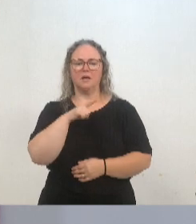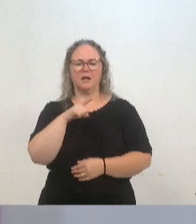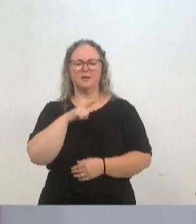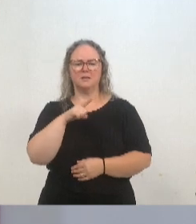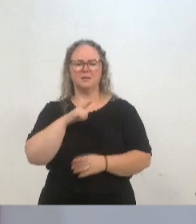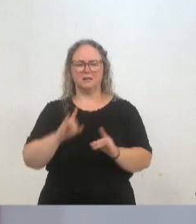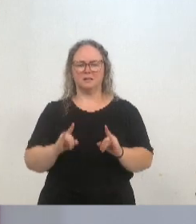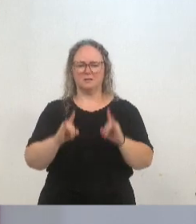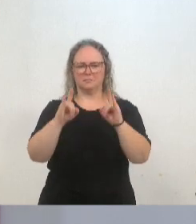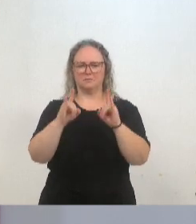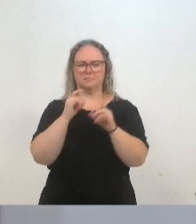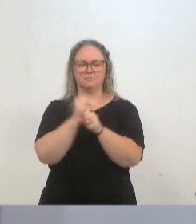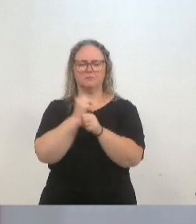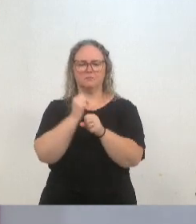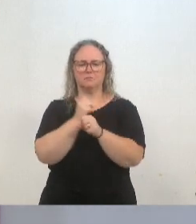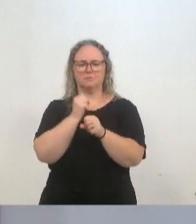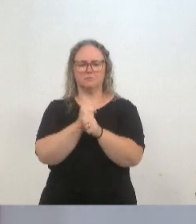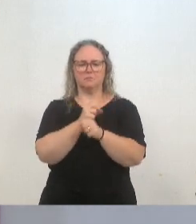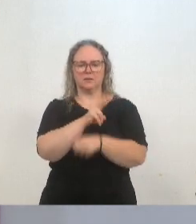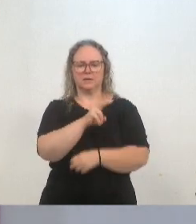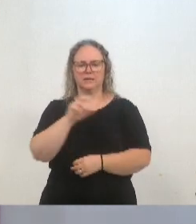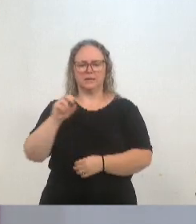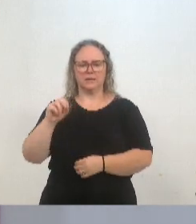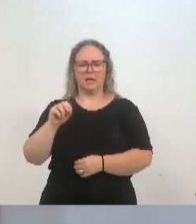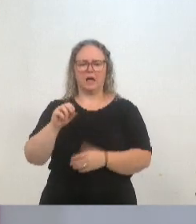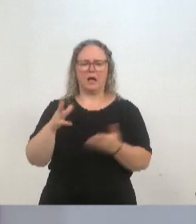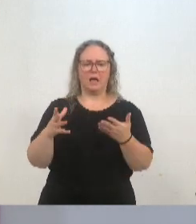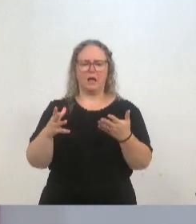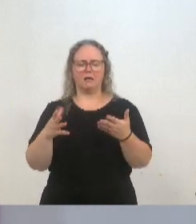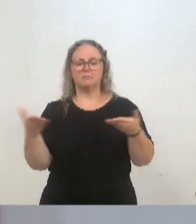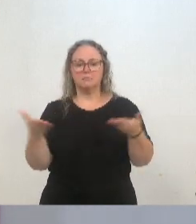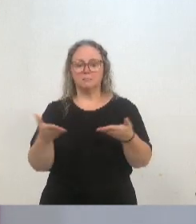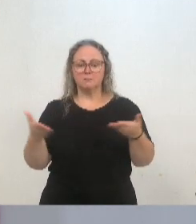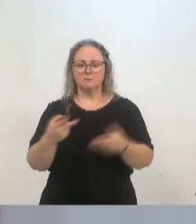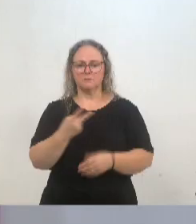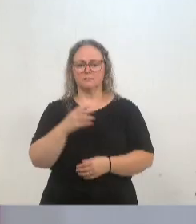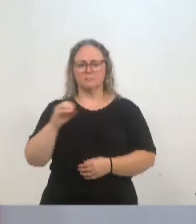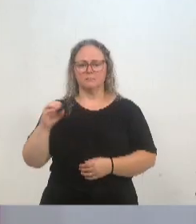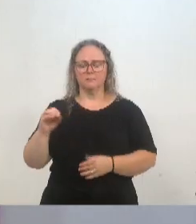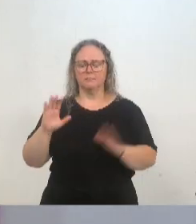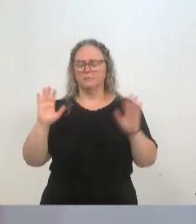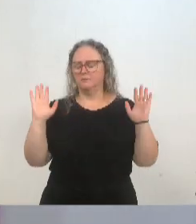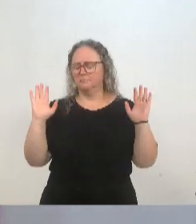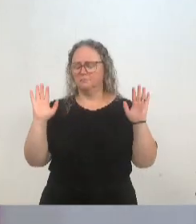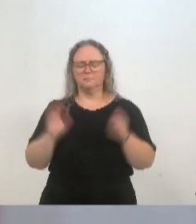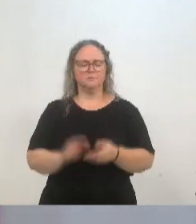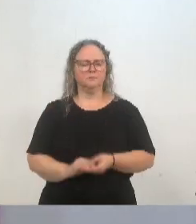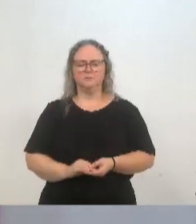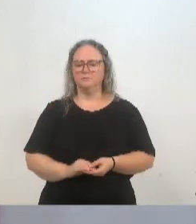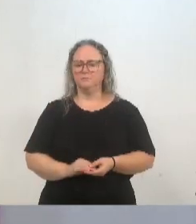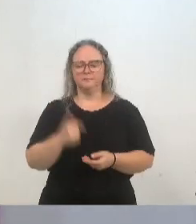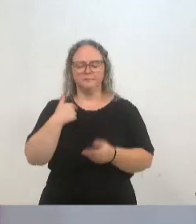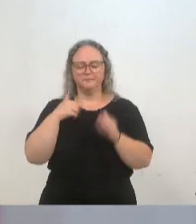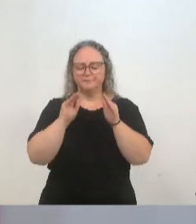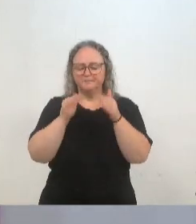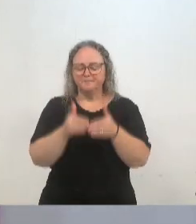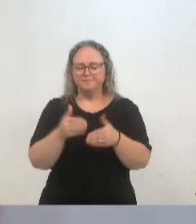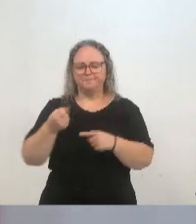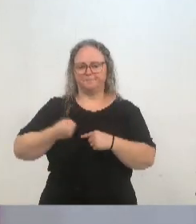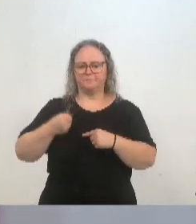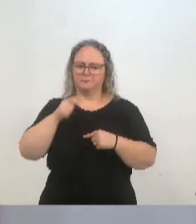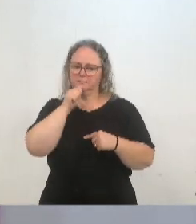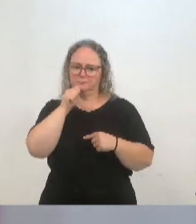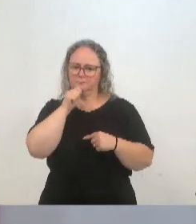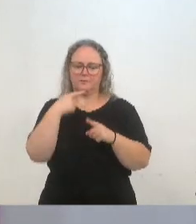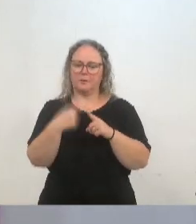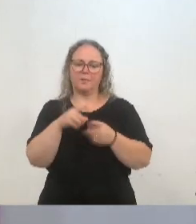edifícios com 500 unidades. Agora, se não me engano, cerca de 200. Enfim, eu não vou me ater aos números aqui, porque eu não trouxe eles explicitados aqui nesse